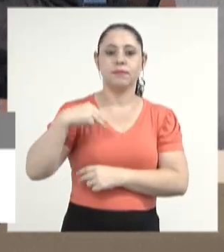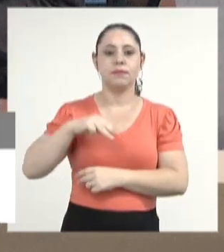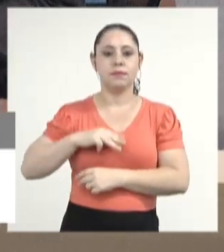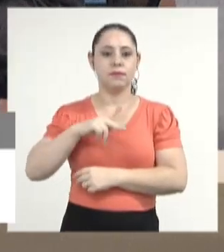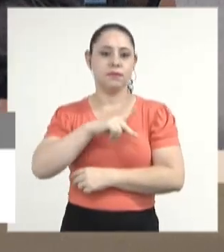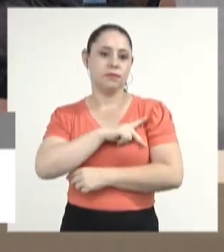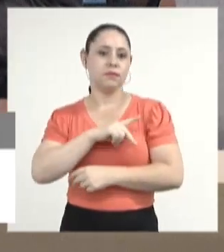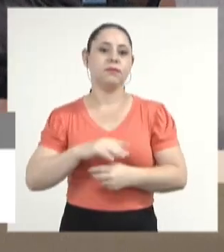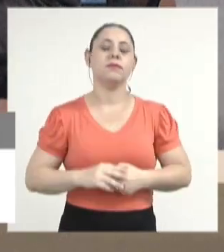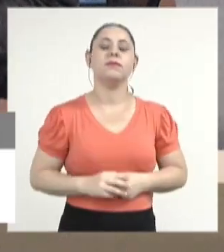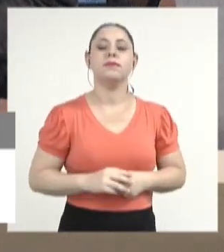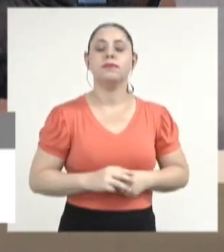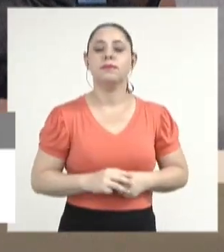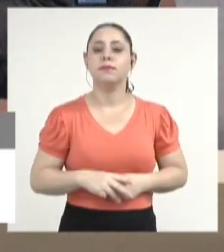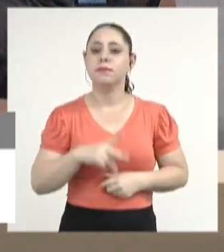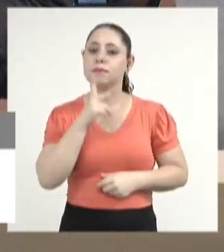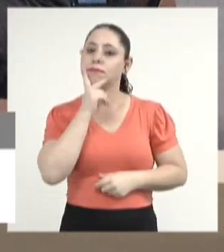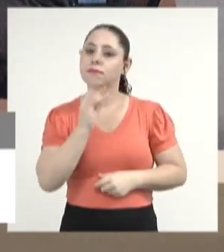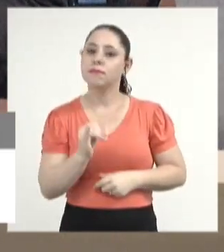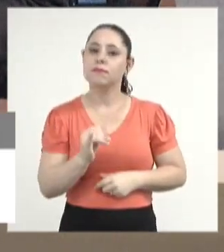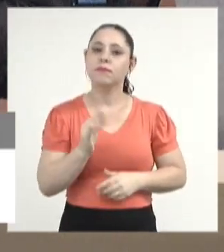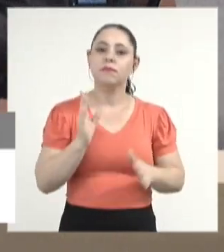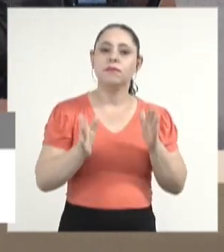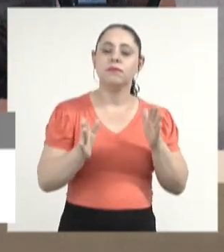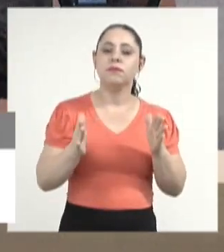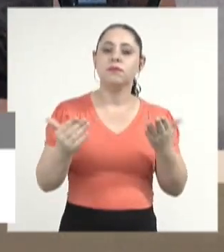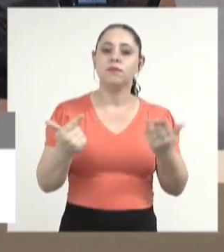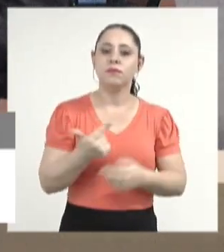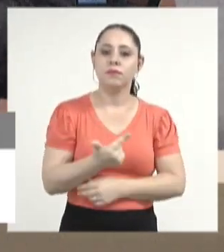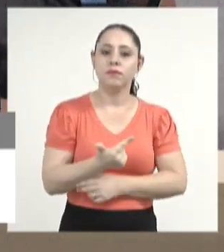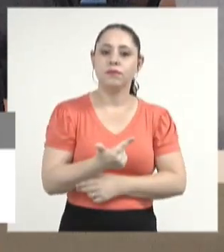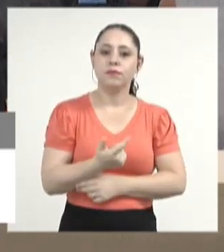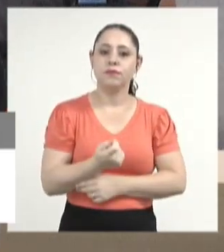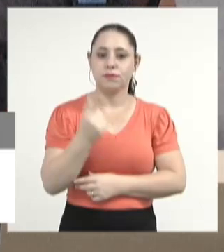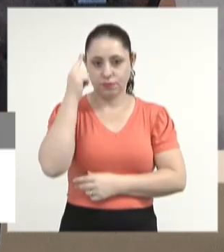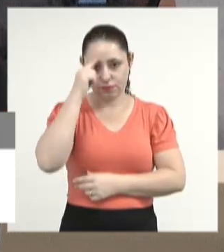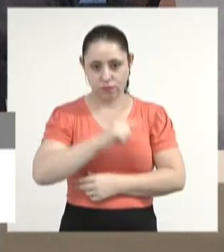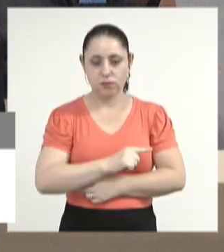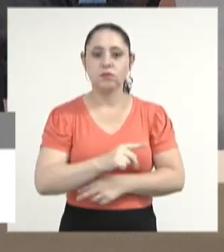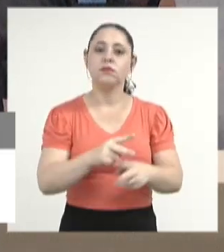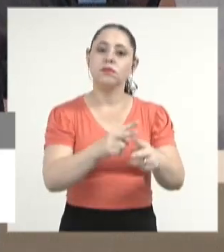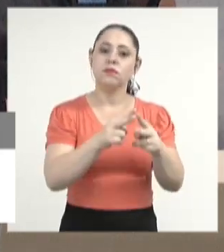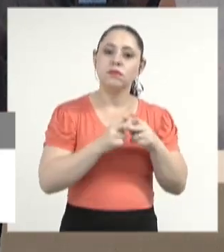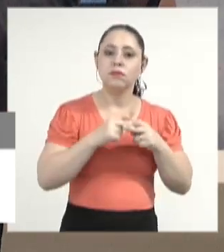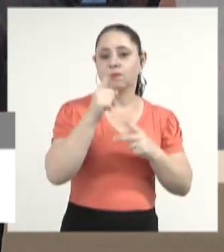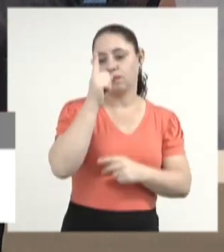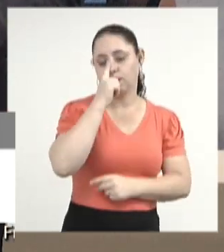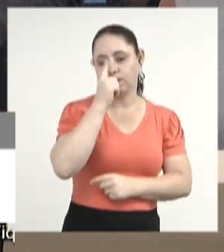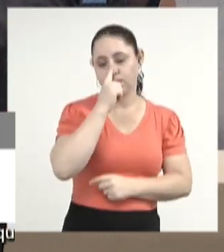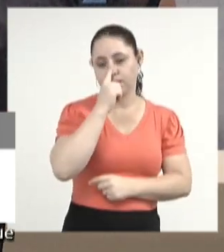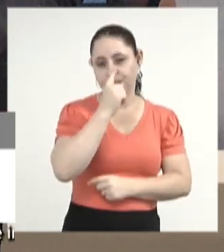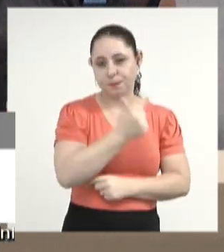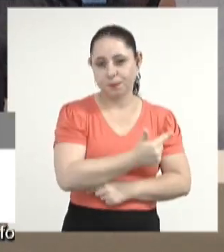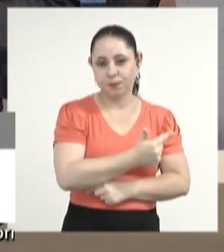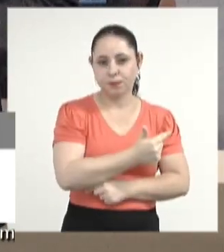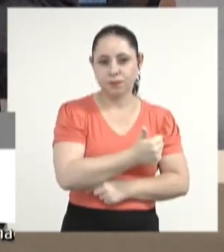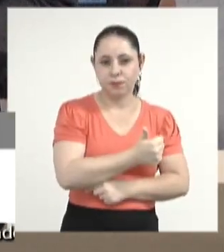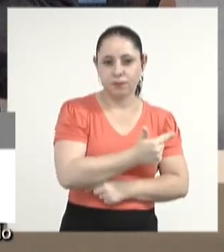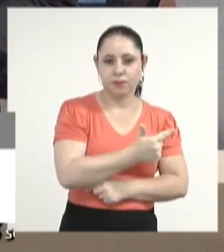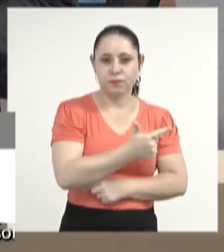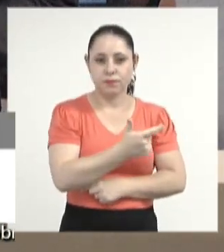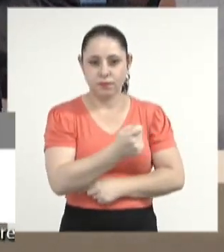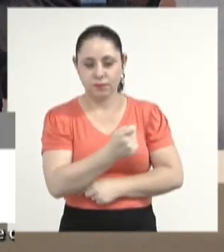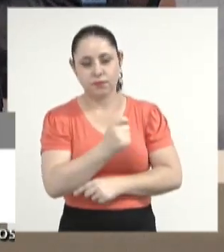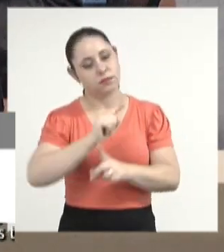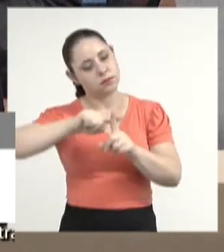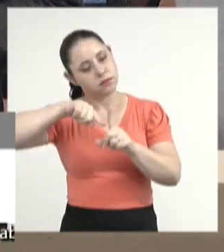MP. A paternidade passa a ser a 20 dias, né? A licença maternidade de 120 dias, mais